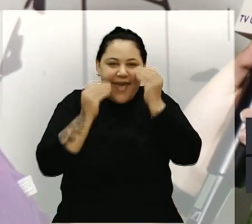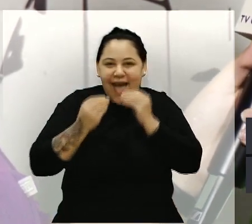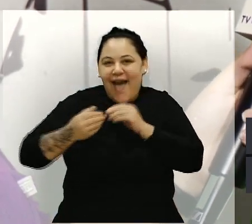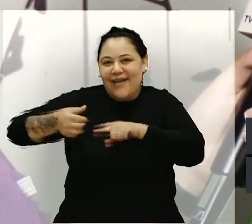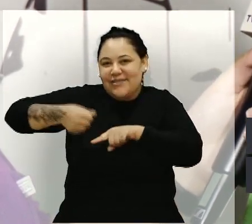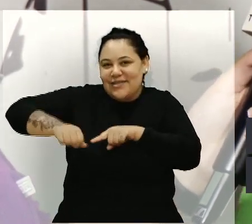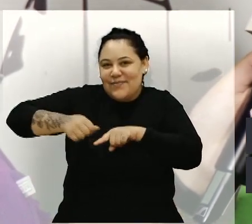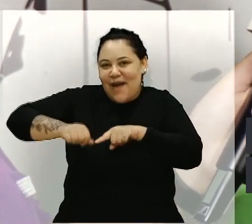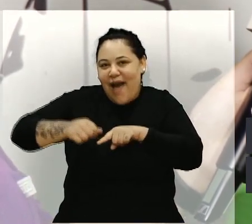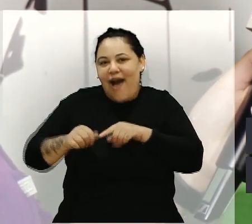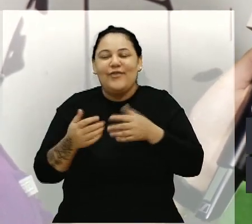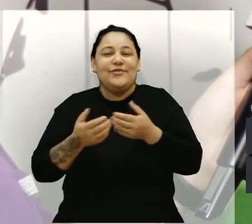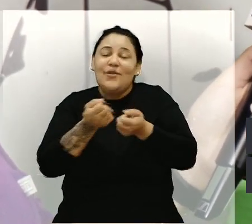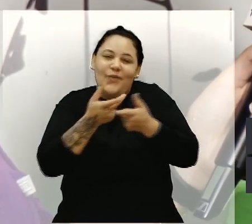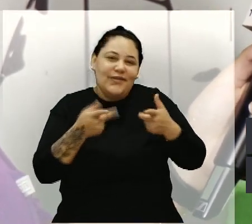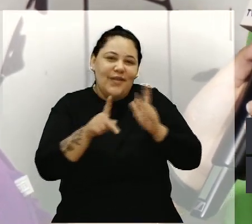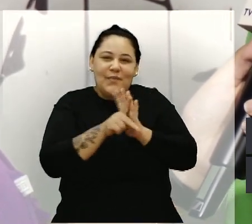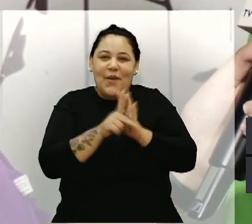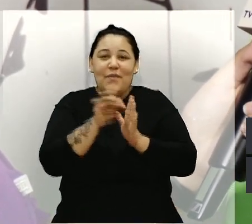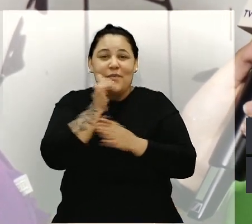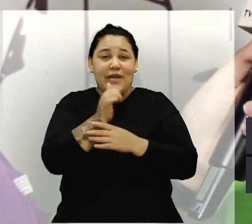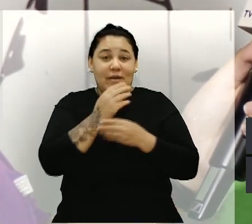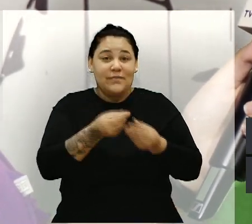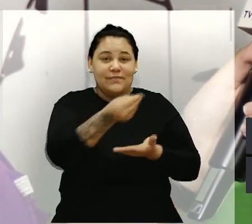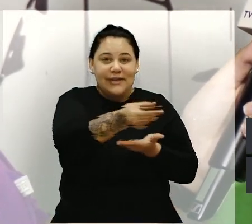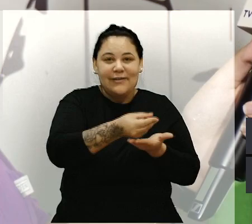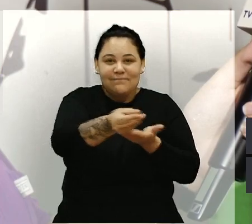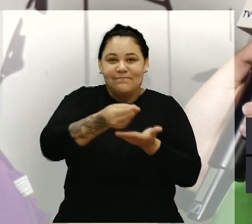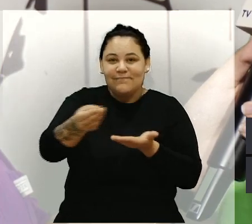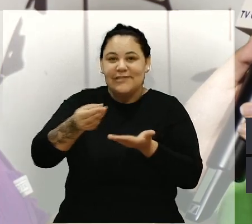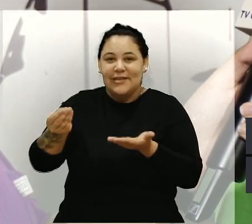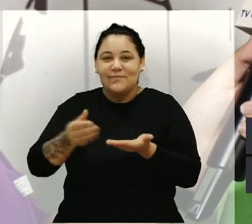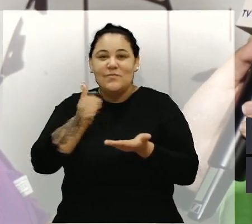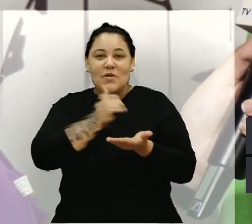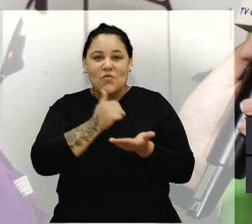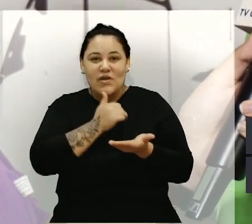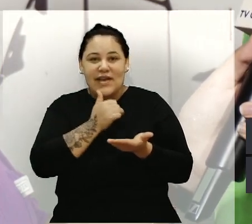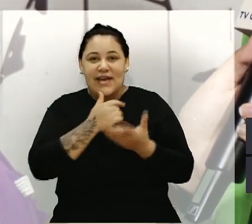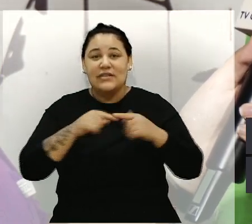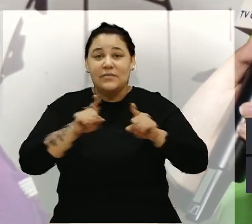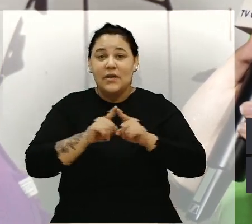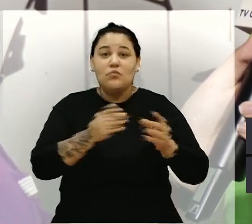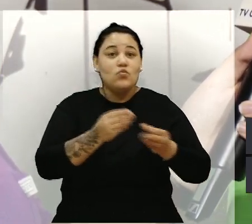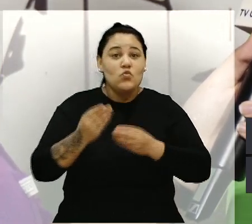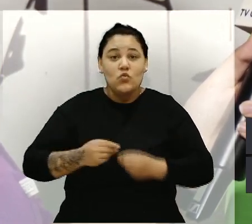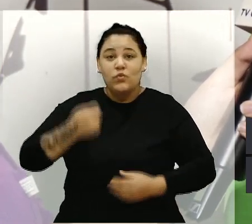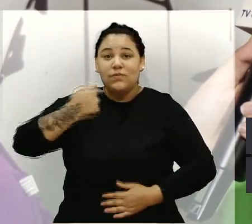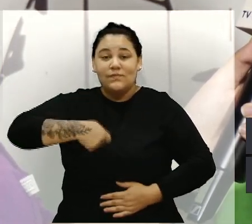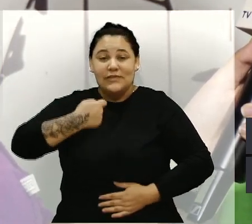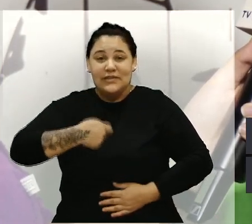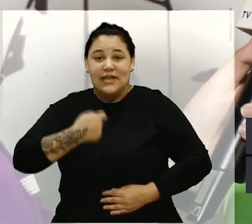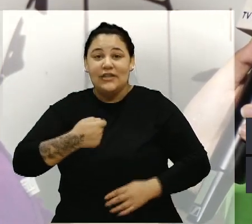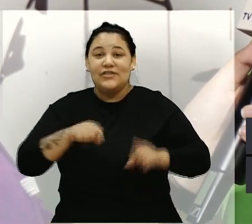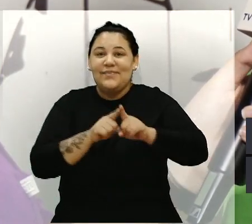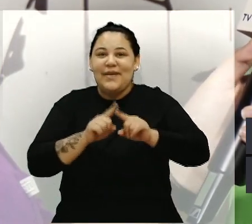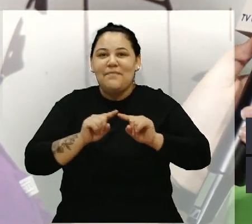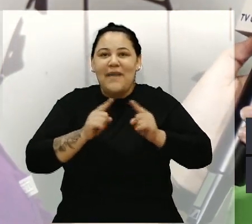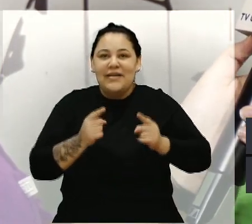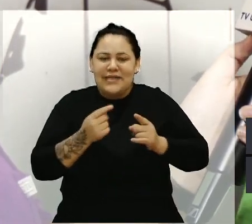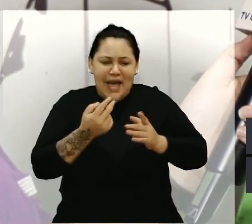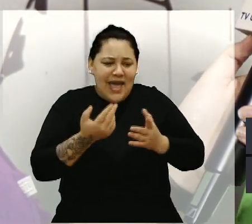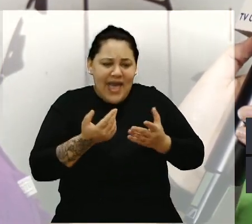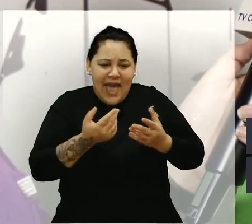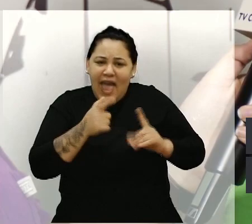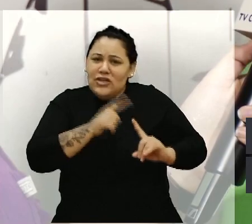de mulheres para entregar para muitas mulheres, muitas necessidades, mas também o resgate